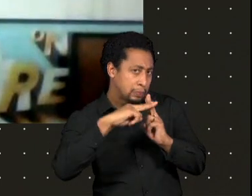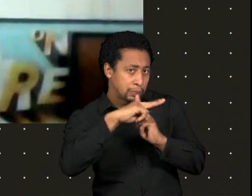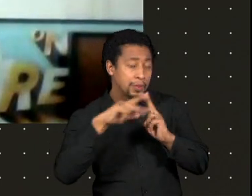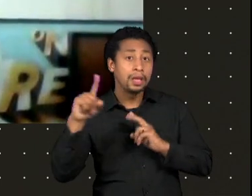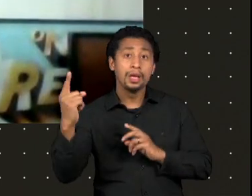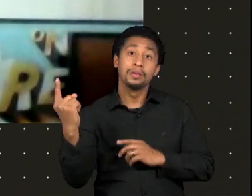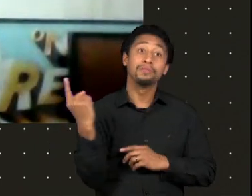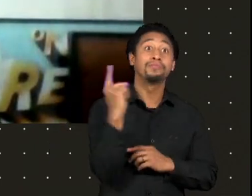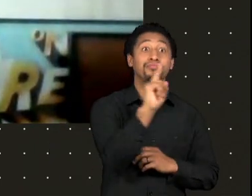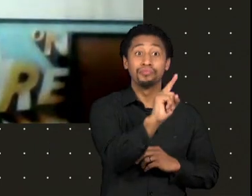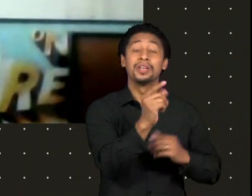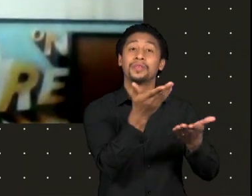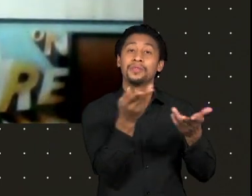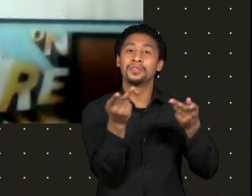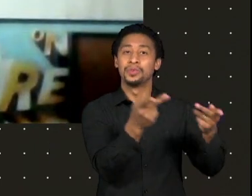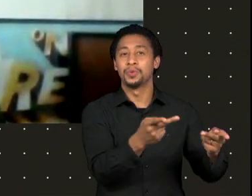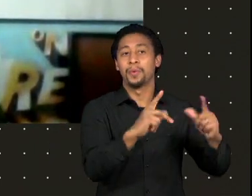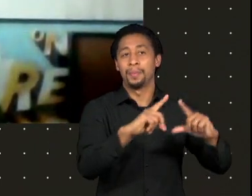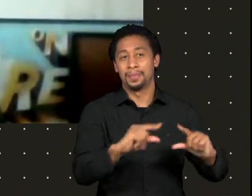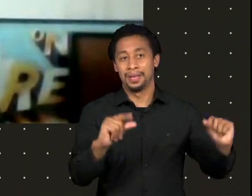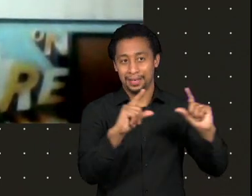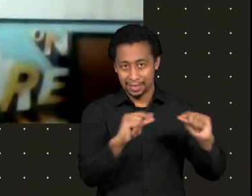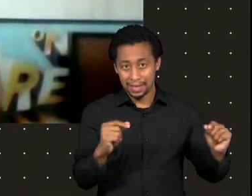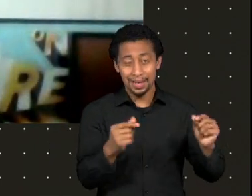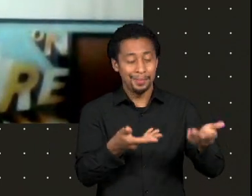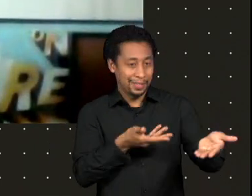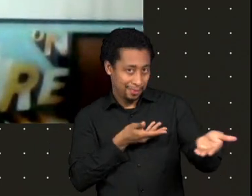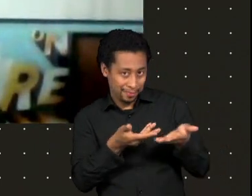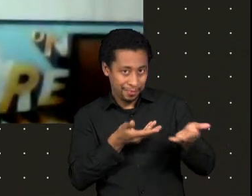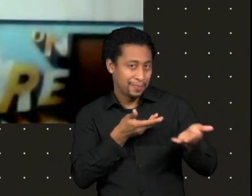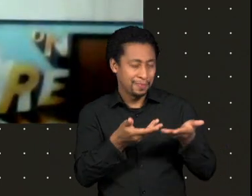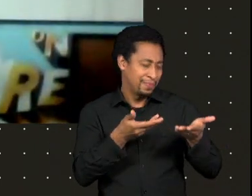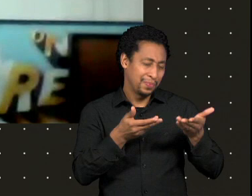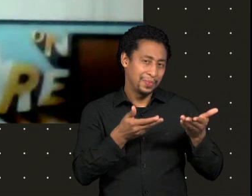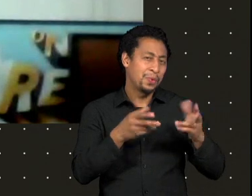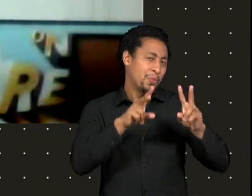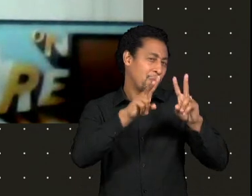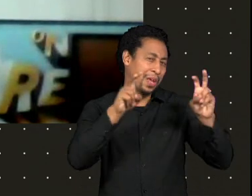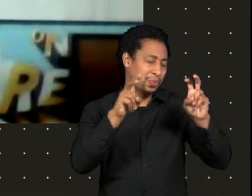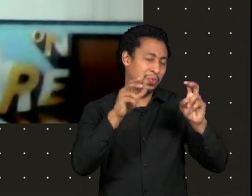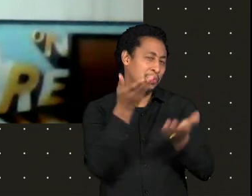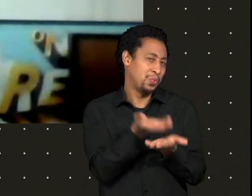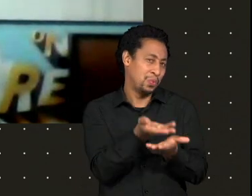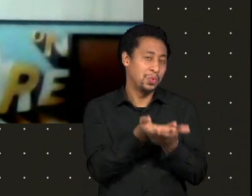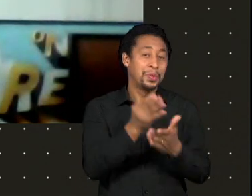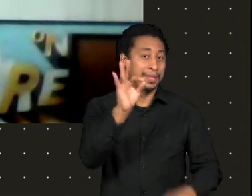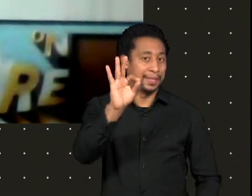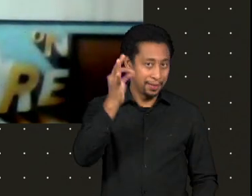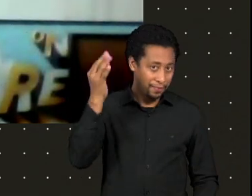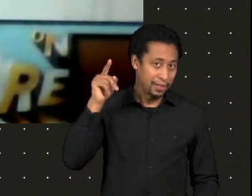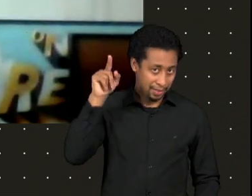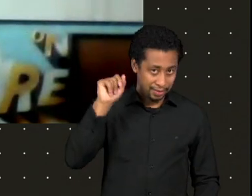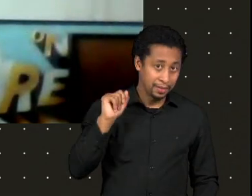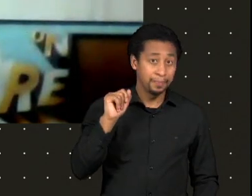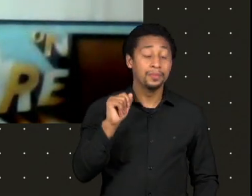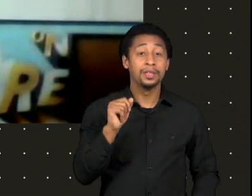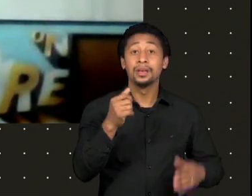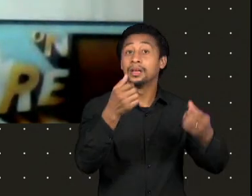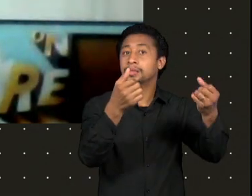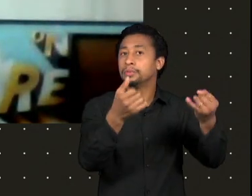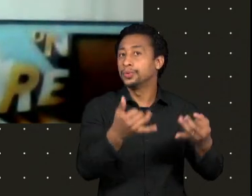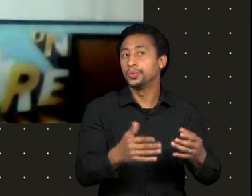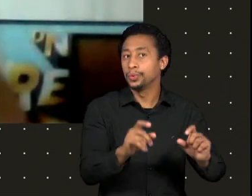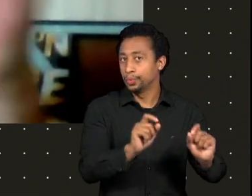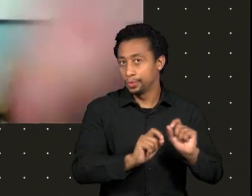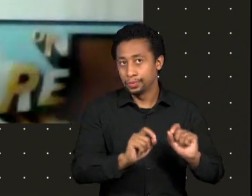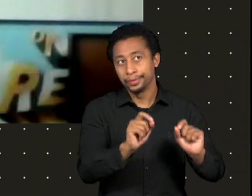batalhar pela liberação do filme Como Era Gostoso Meu Francês. Como Era Gostoso Meu Francês estava preso lá na censura